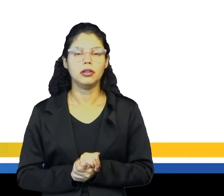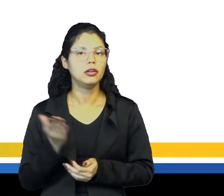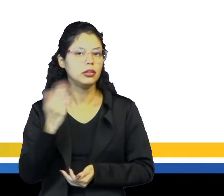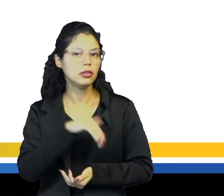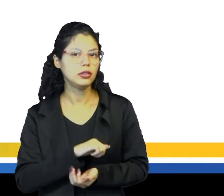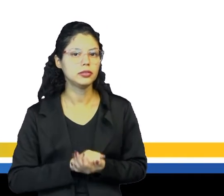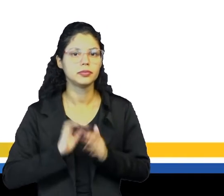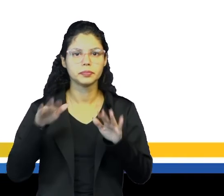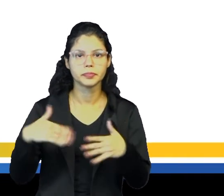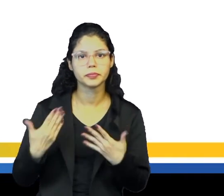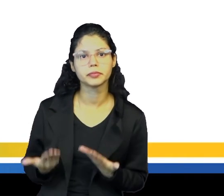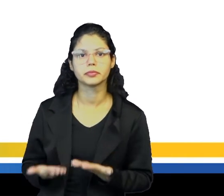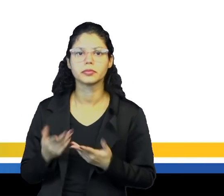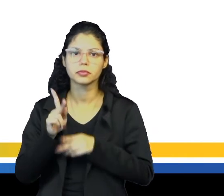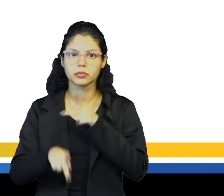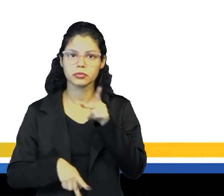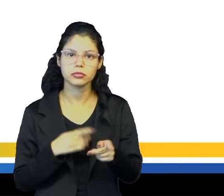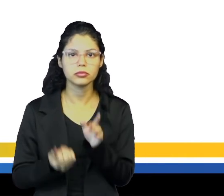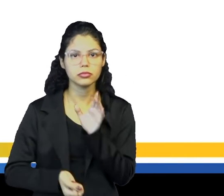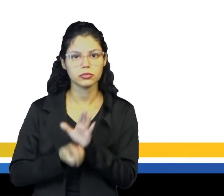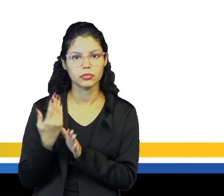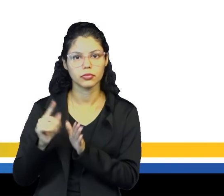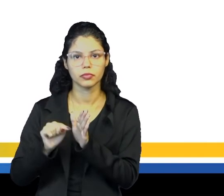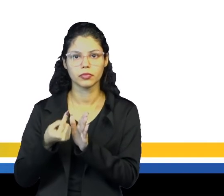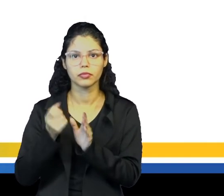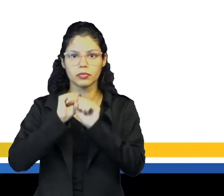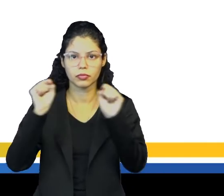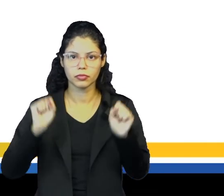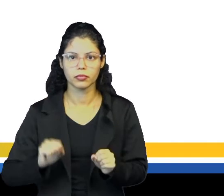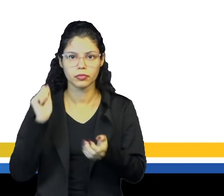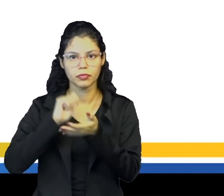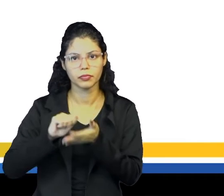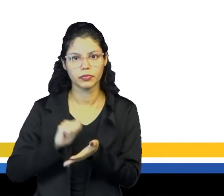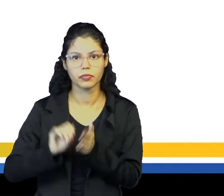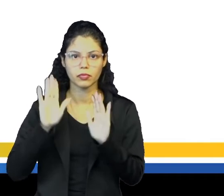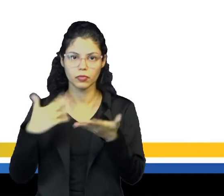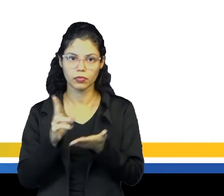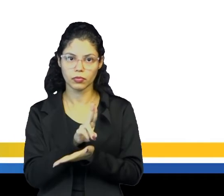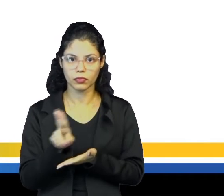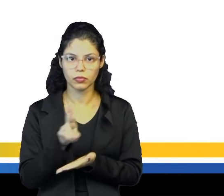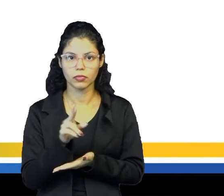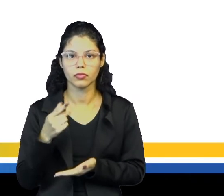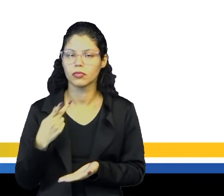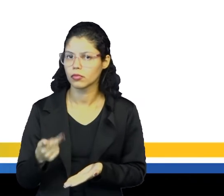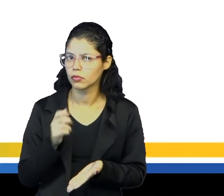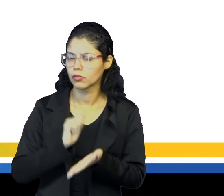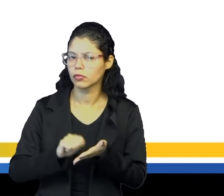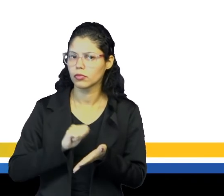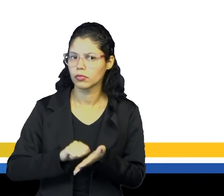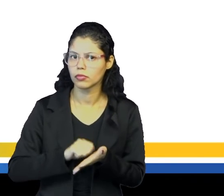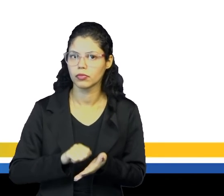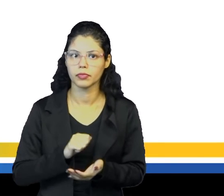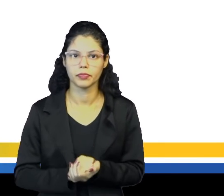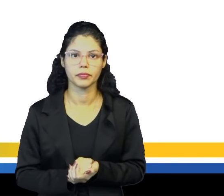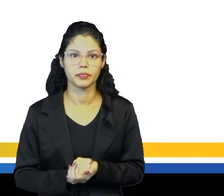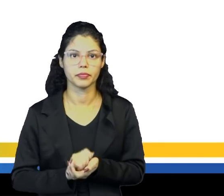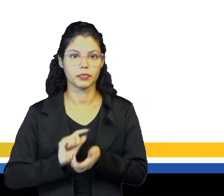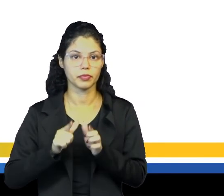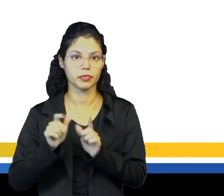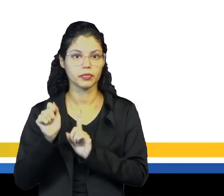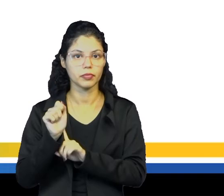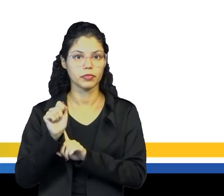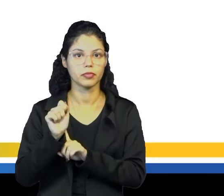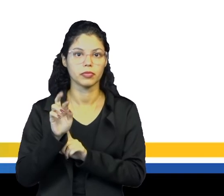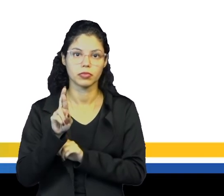Vamos lá. Qual foi o povo que criou o primeiro sistema de escrita e qual o nome dessa escrita? Letra